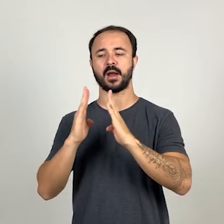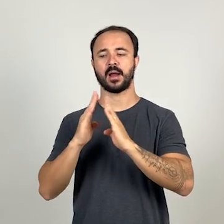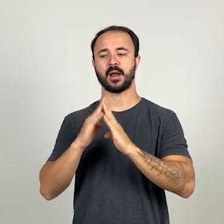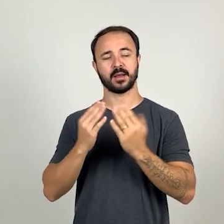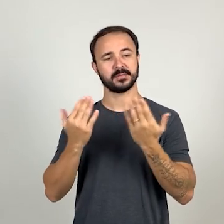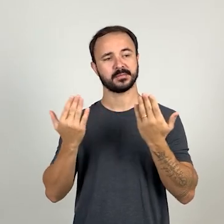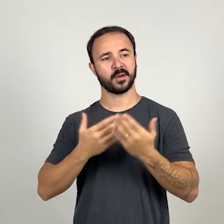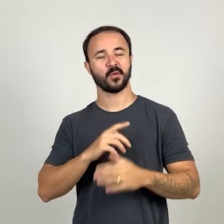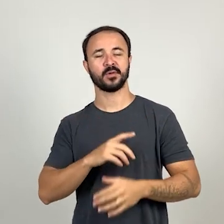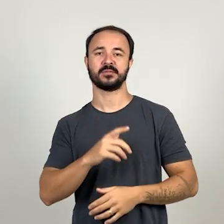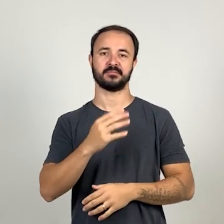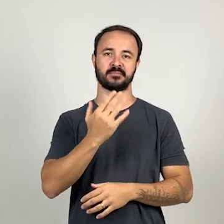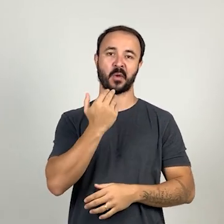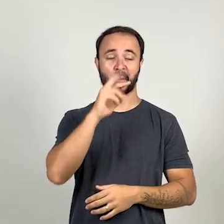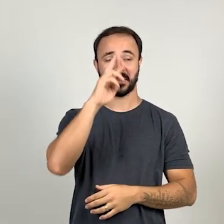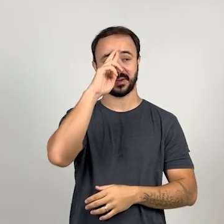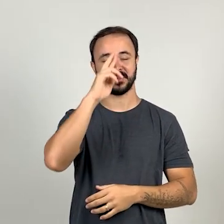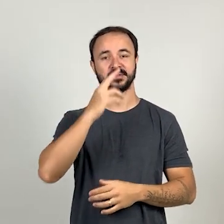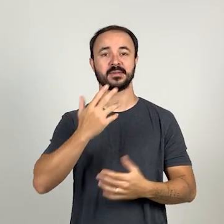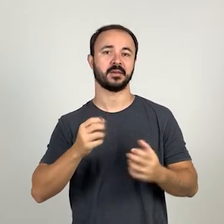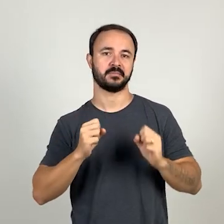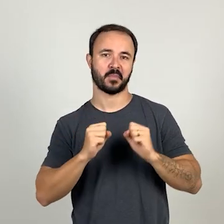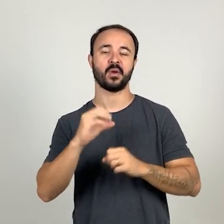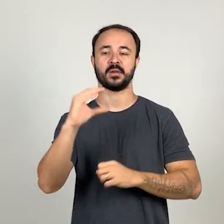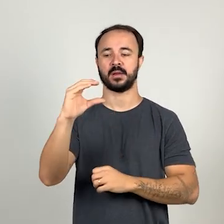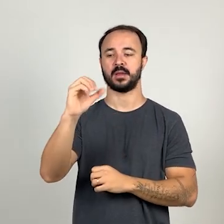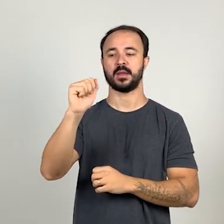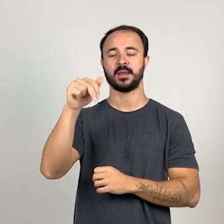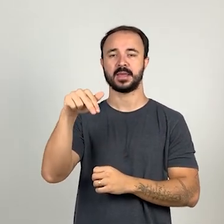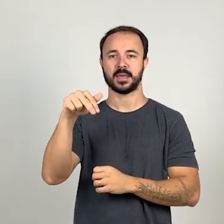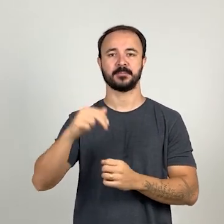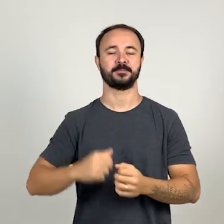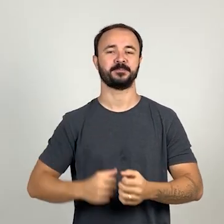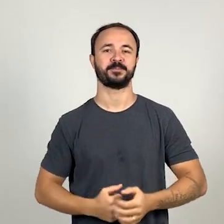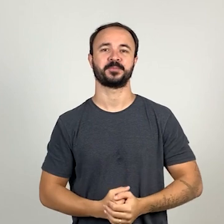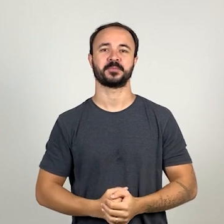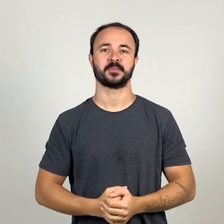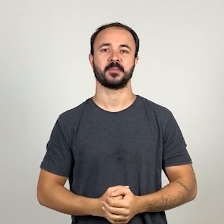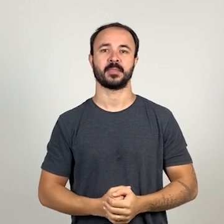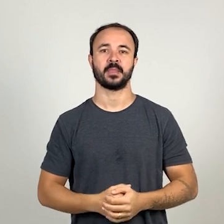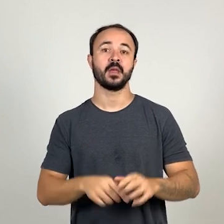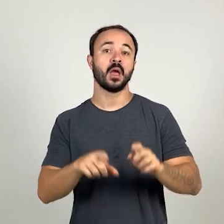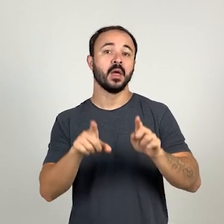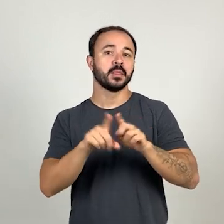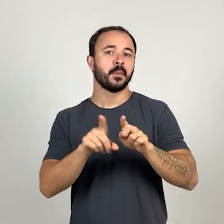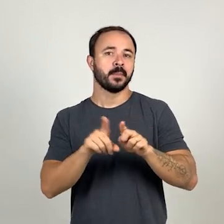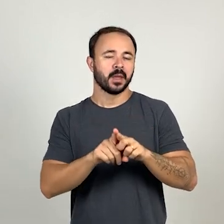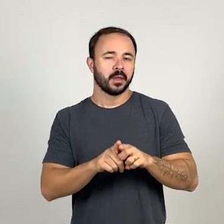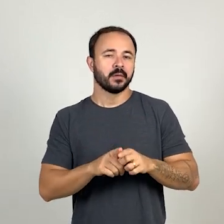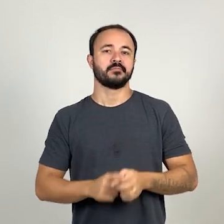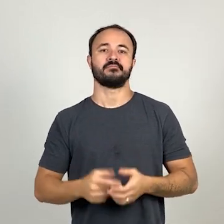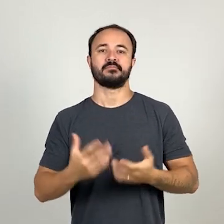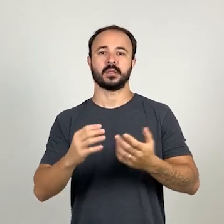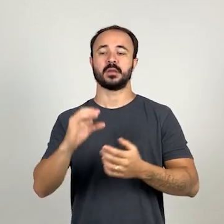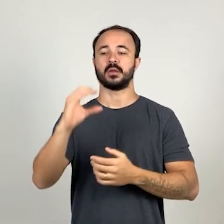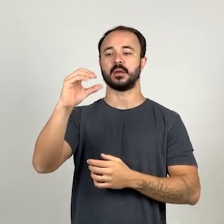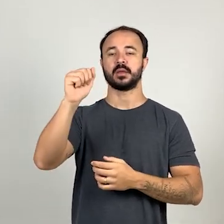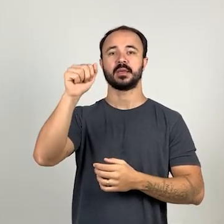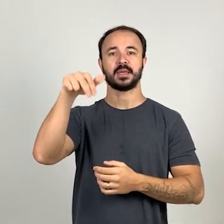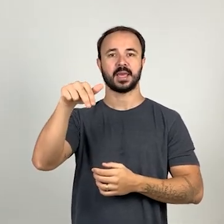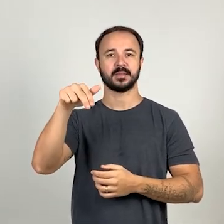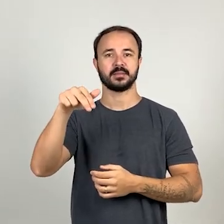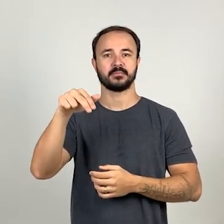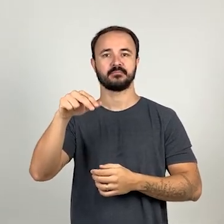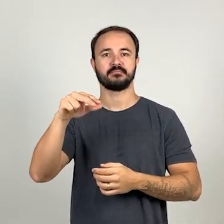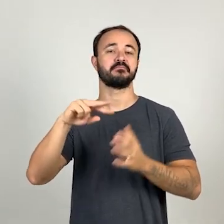hoje. O passado do can, com o significado de poder, podia, conseguia,